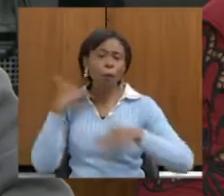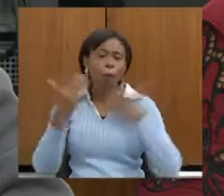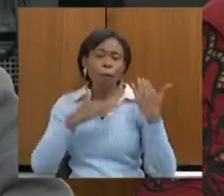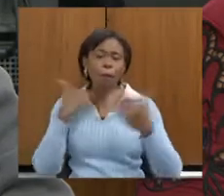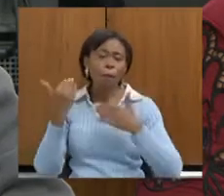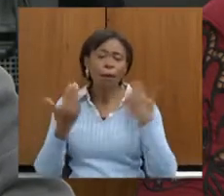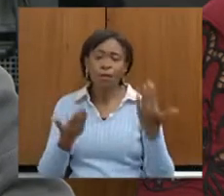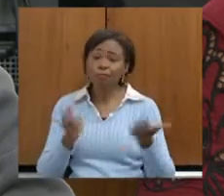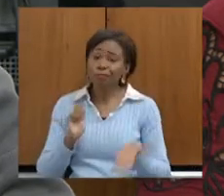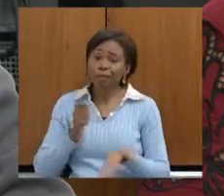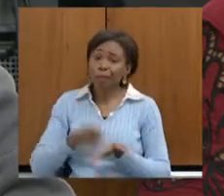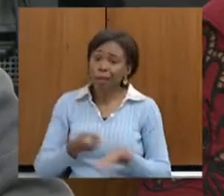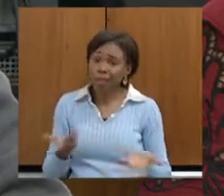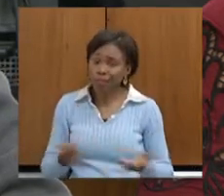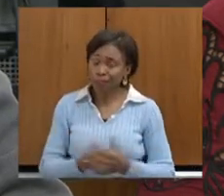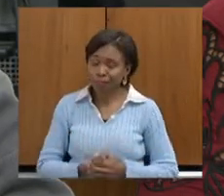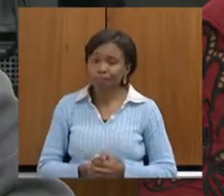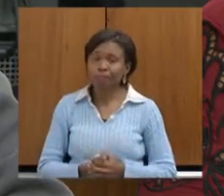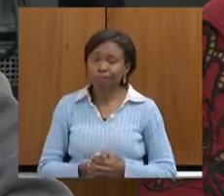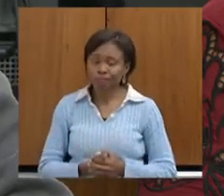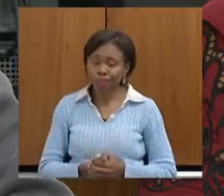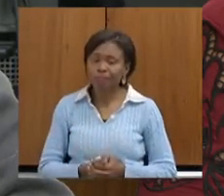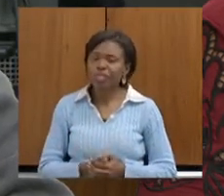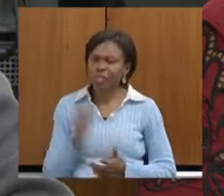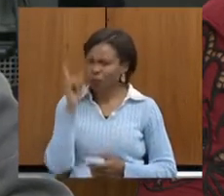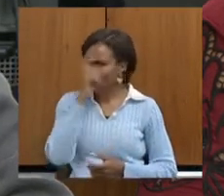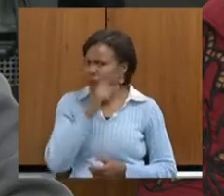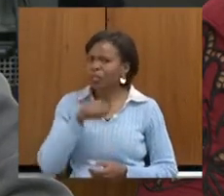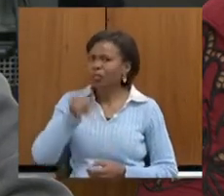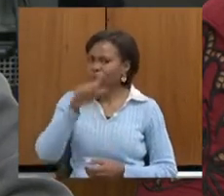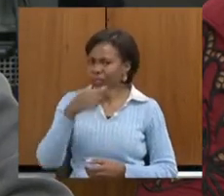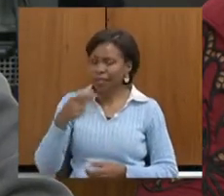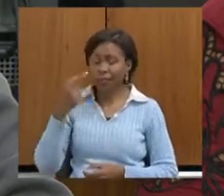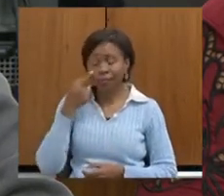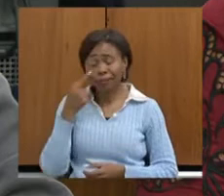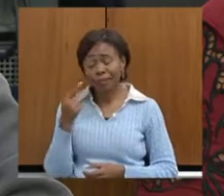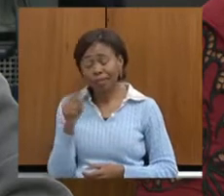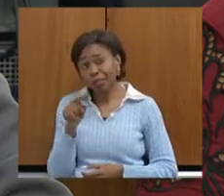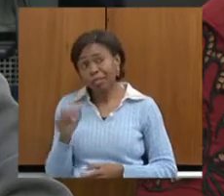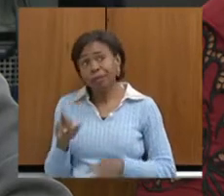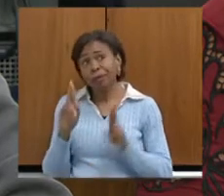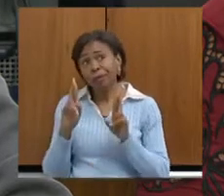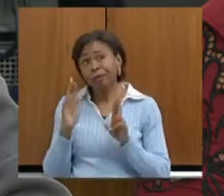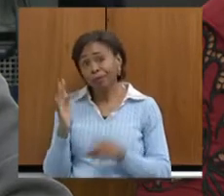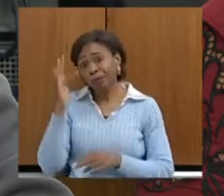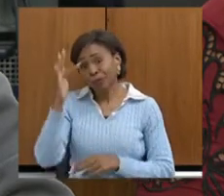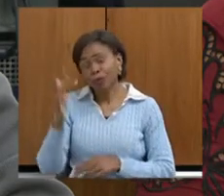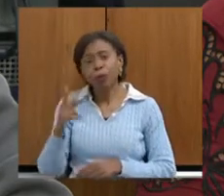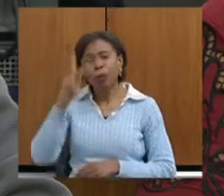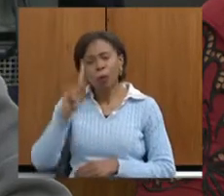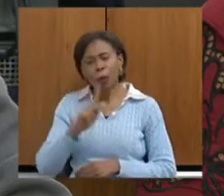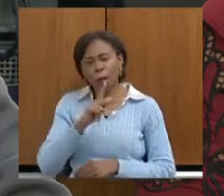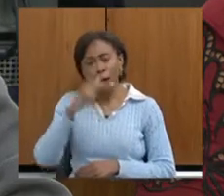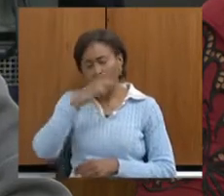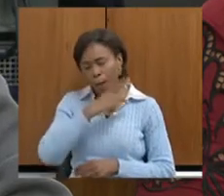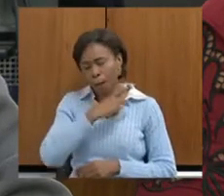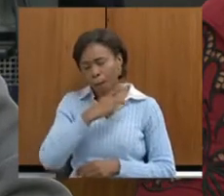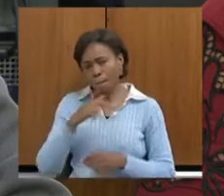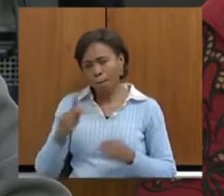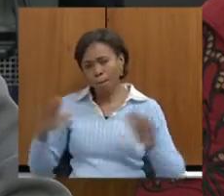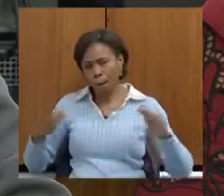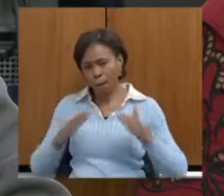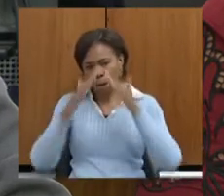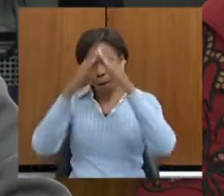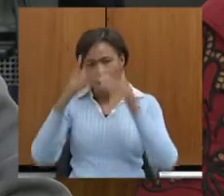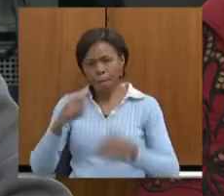que da vida gente é ver os olhos vocês Esperança né o verbo esperançar para Francisco lançou para a gente